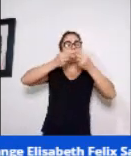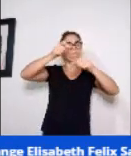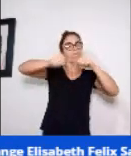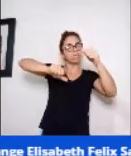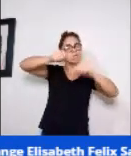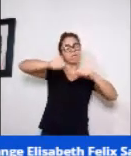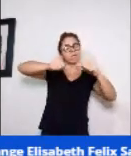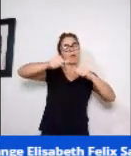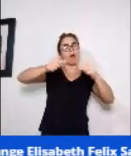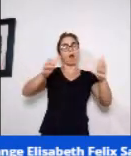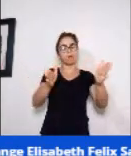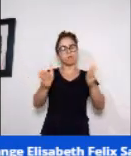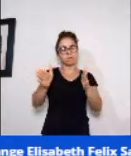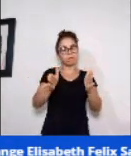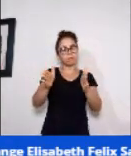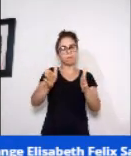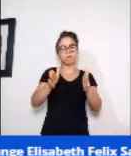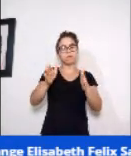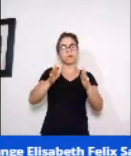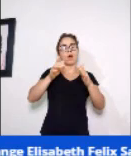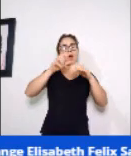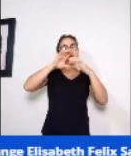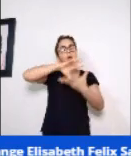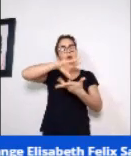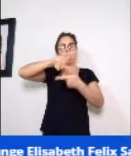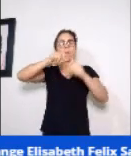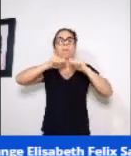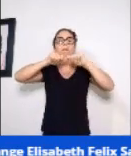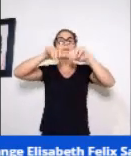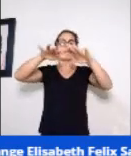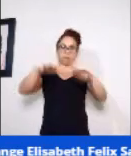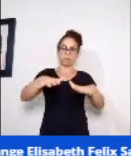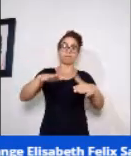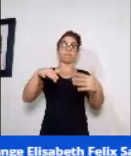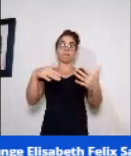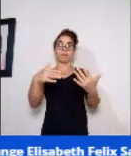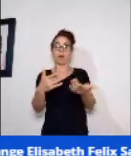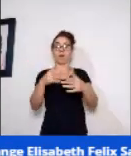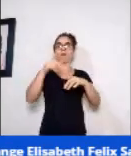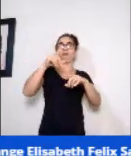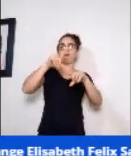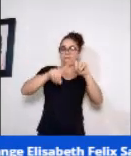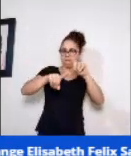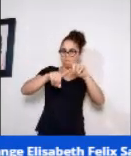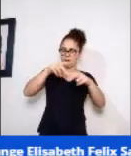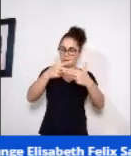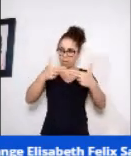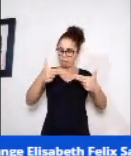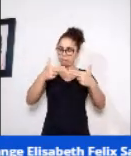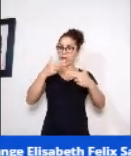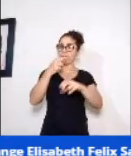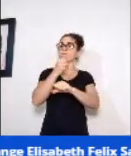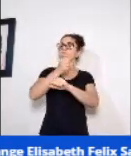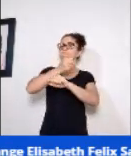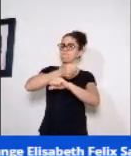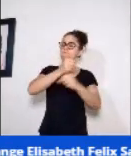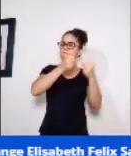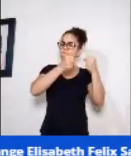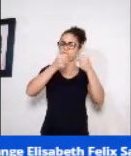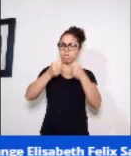estamos passando, né? Portanto, se já era uma ferramenta tão poderosa, né, a